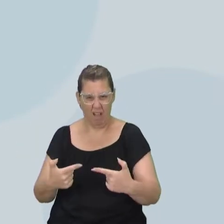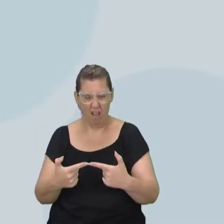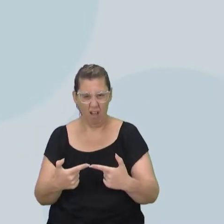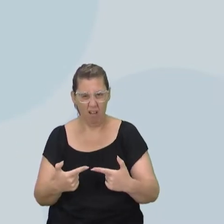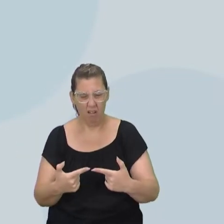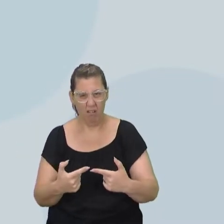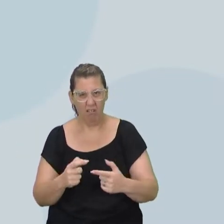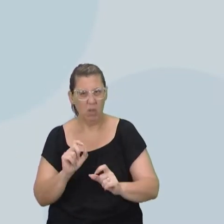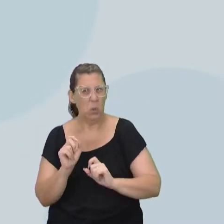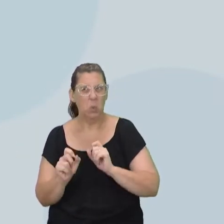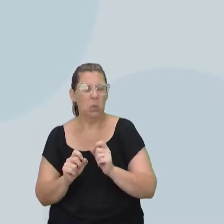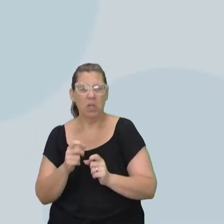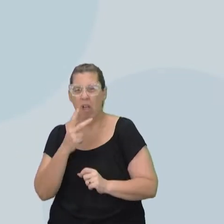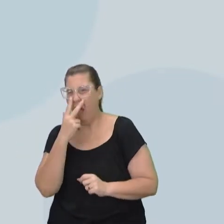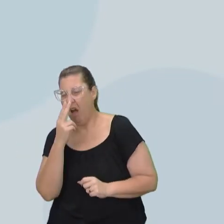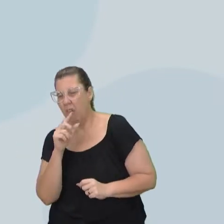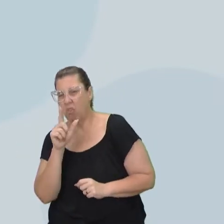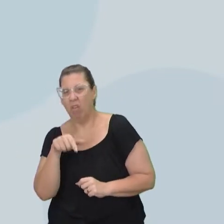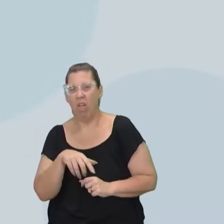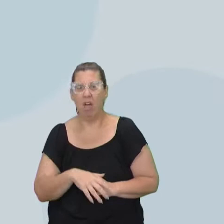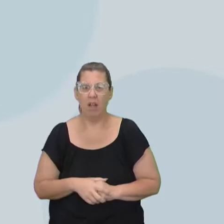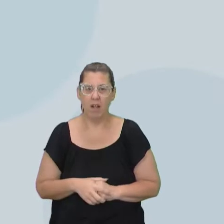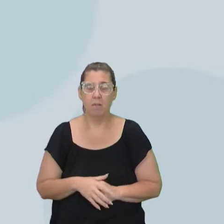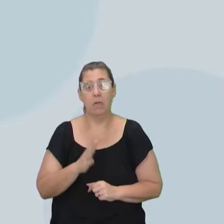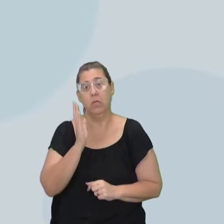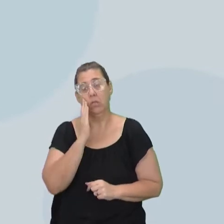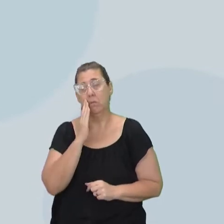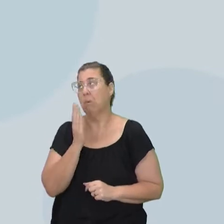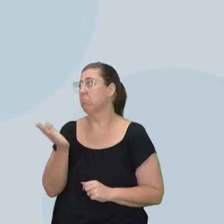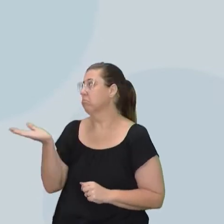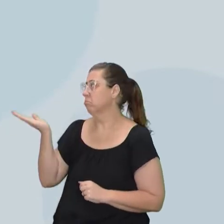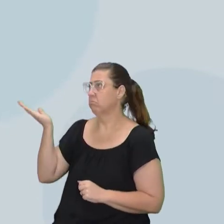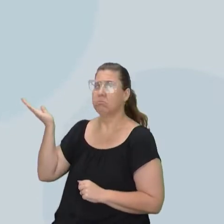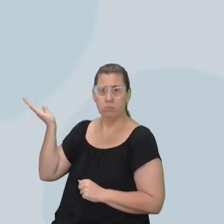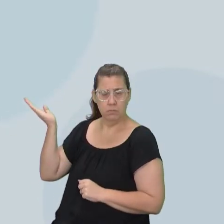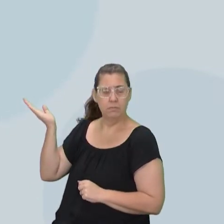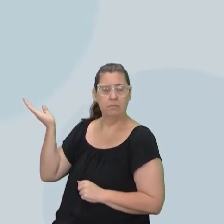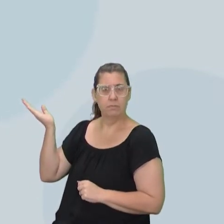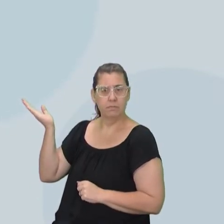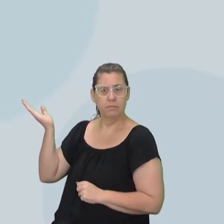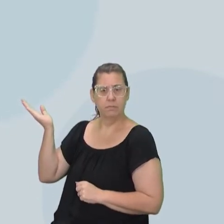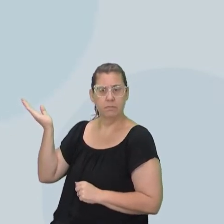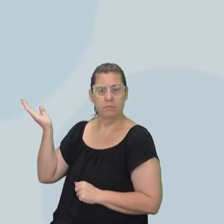coisa envolvendo, sei lá, mas eu sei que pela imagem,